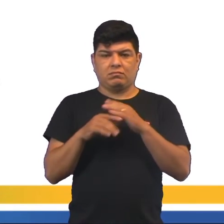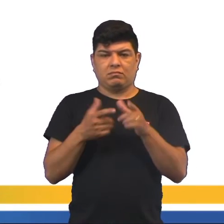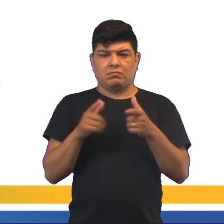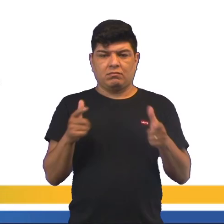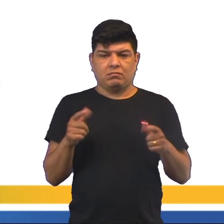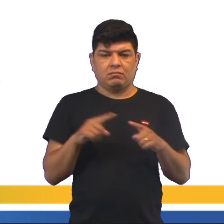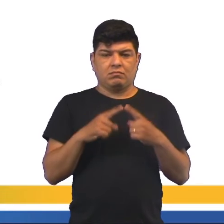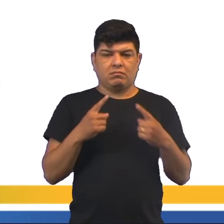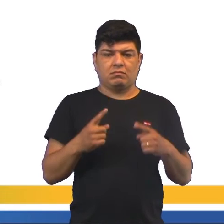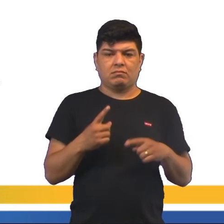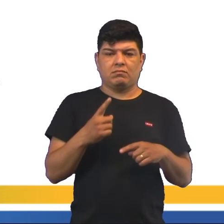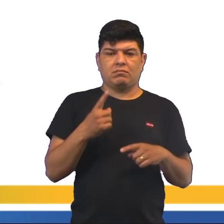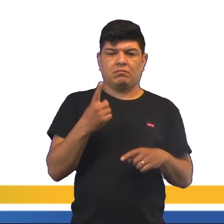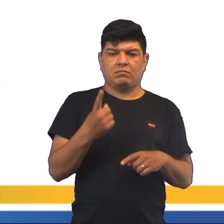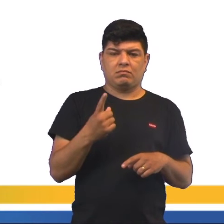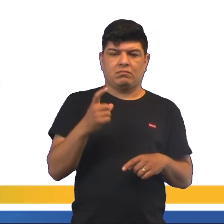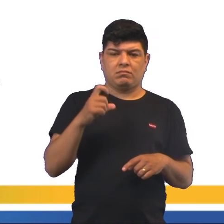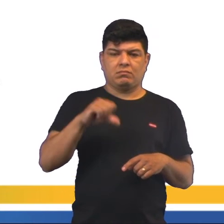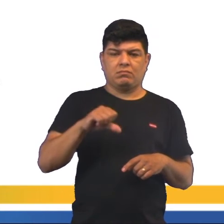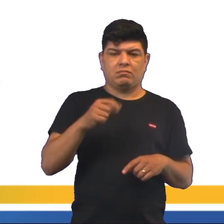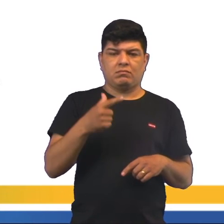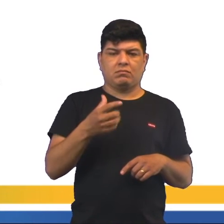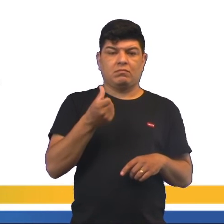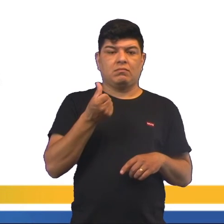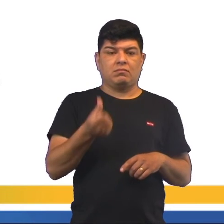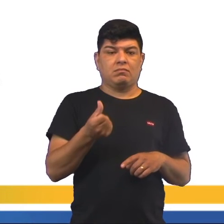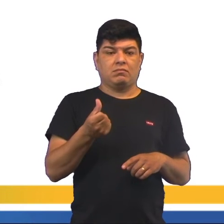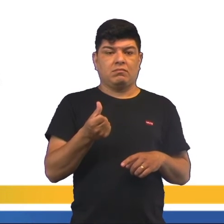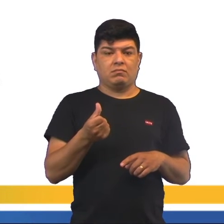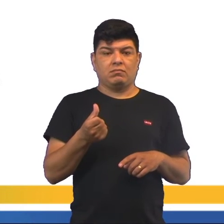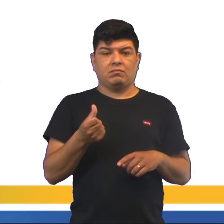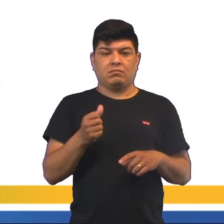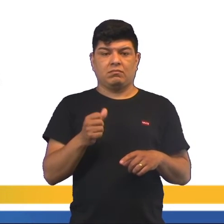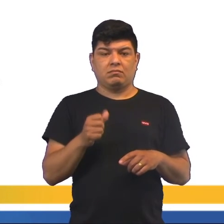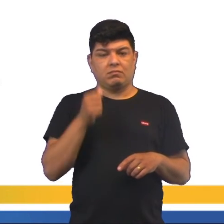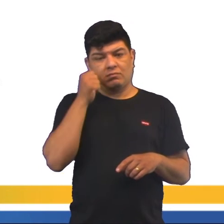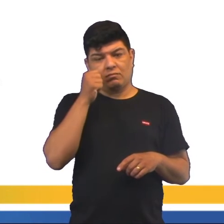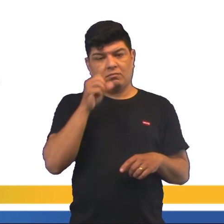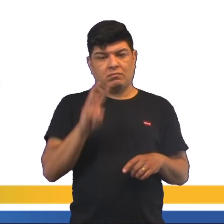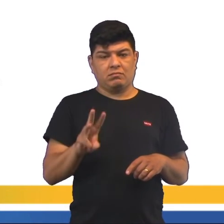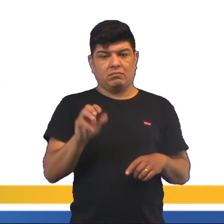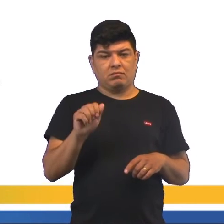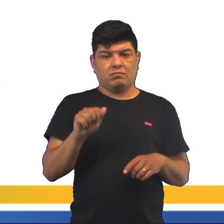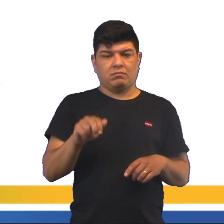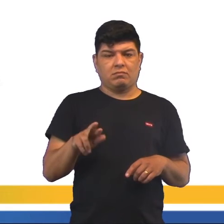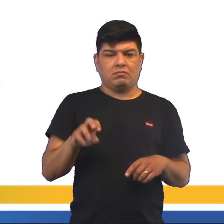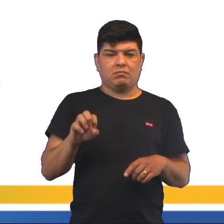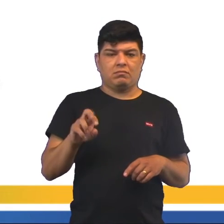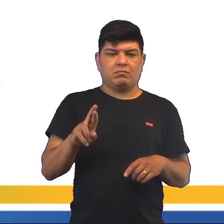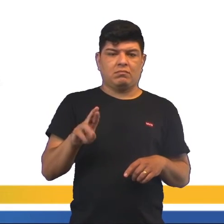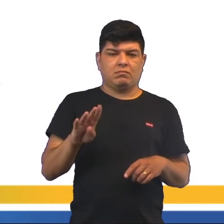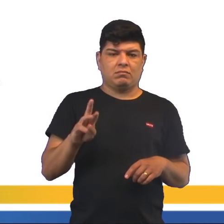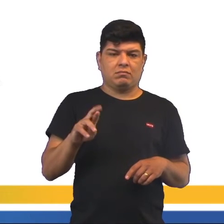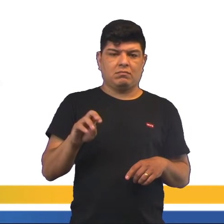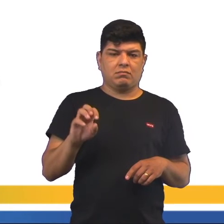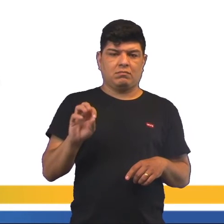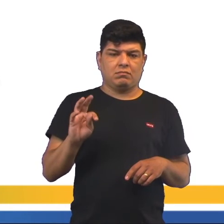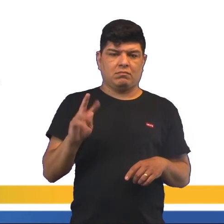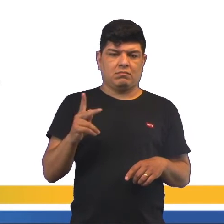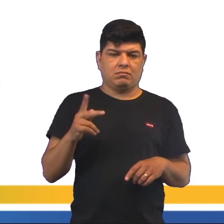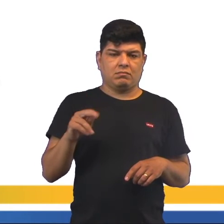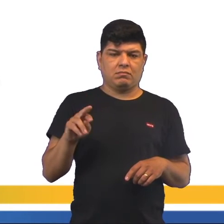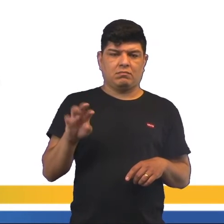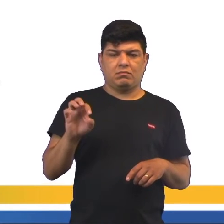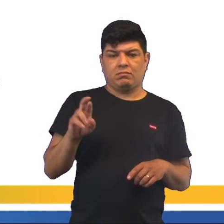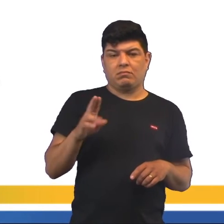devido a problemas de sincronização e amplificação. Mas em 1926, a produtora Warner Brothers, que nós conhecemos